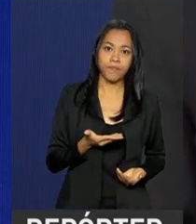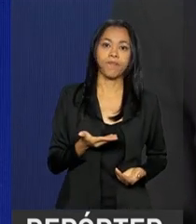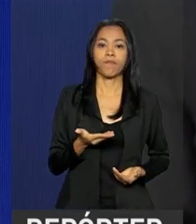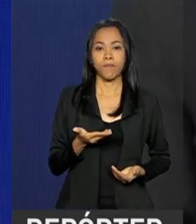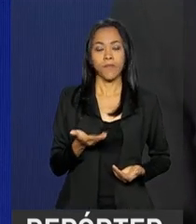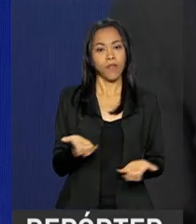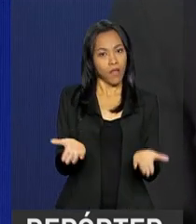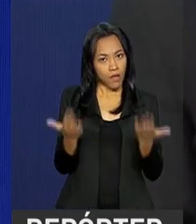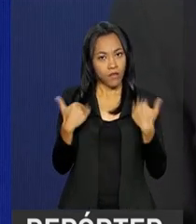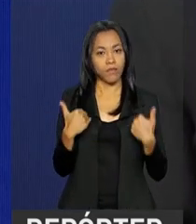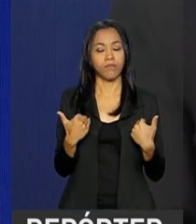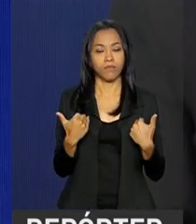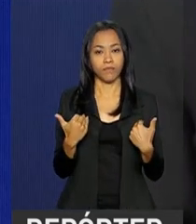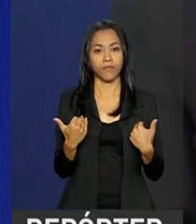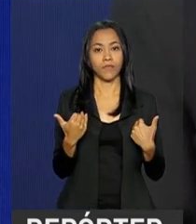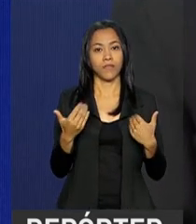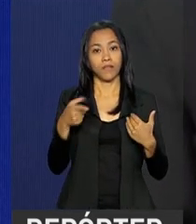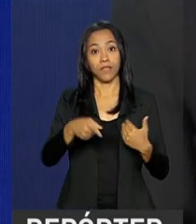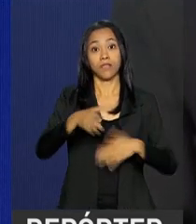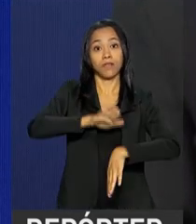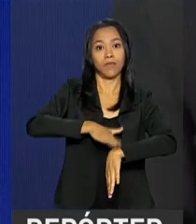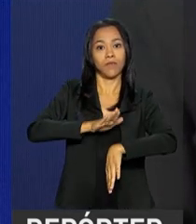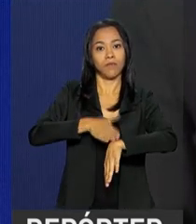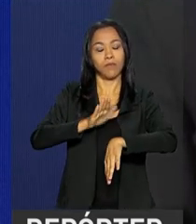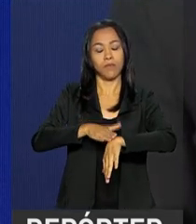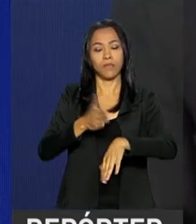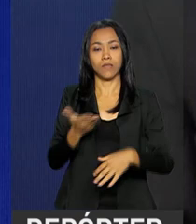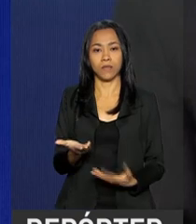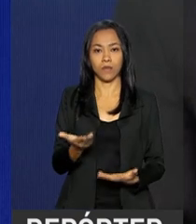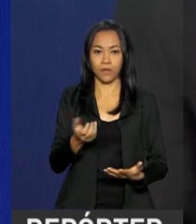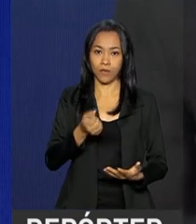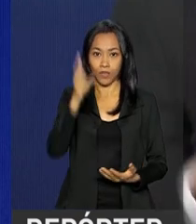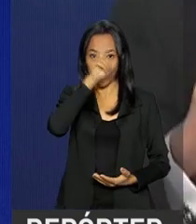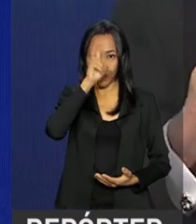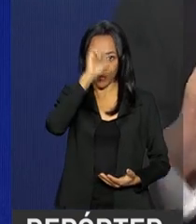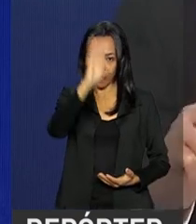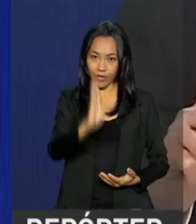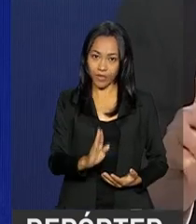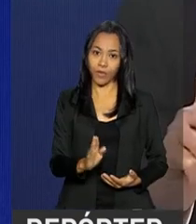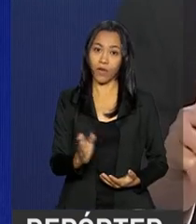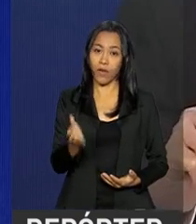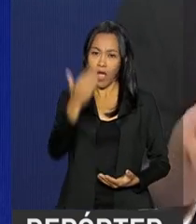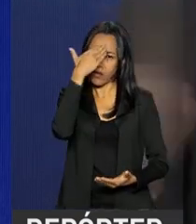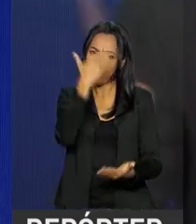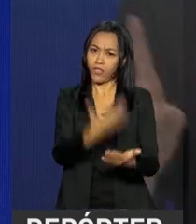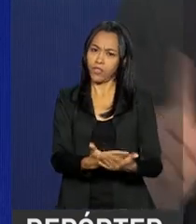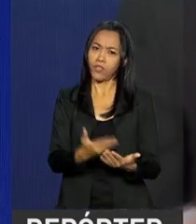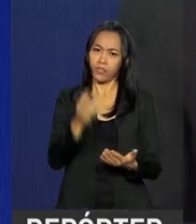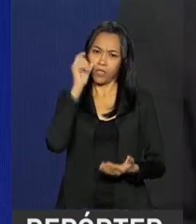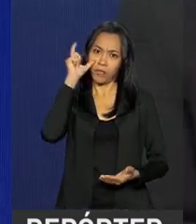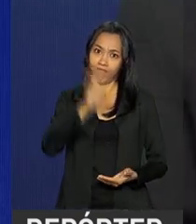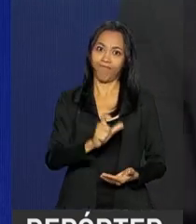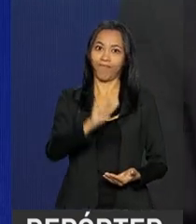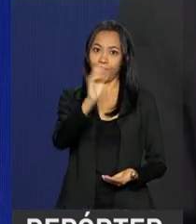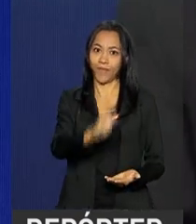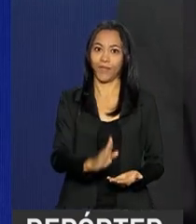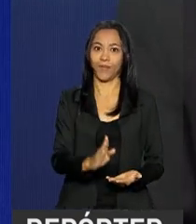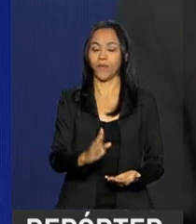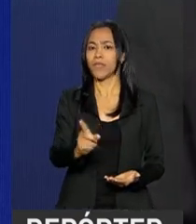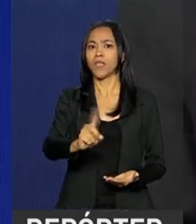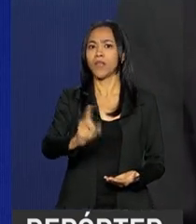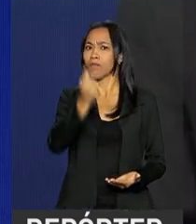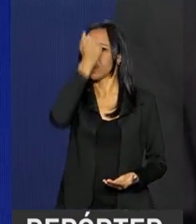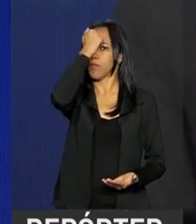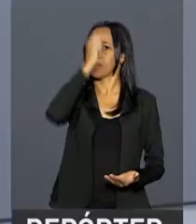a fazer parte deste momento de nossa história. Invistam no Brasil, não